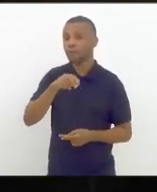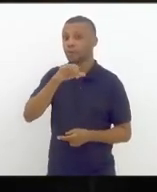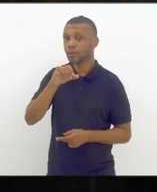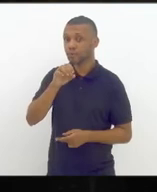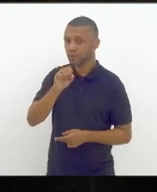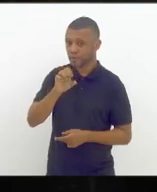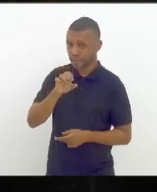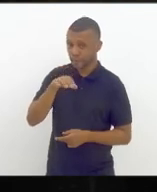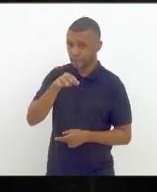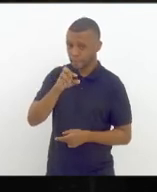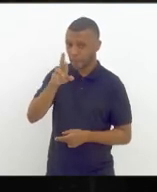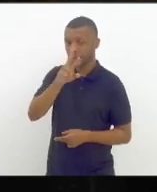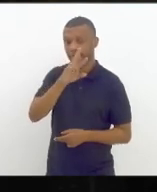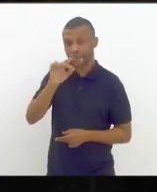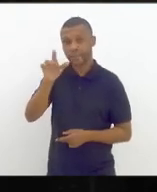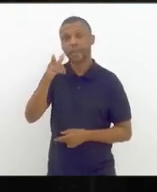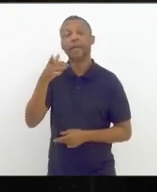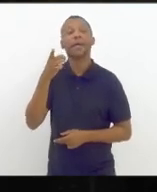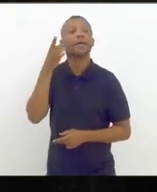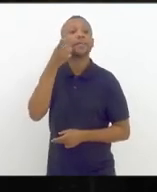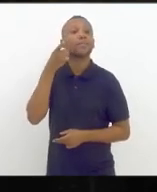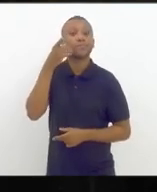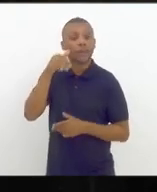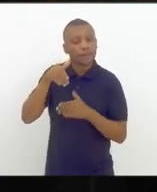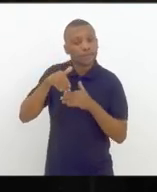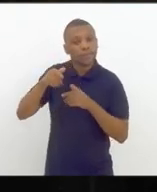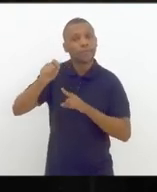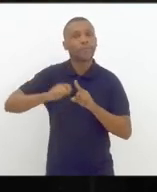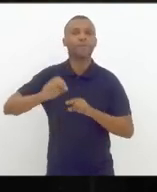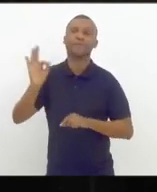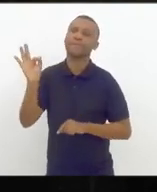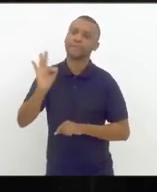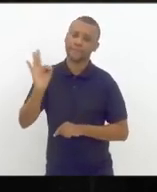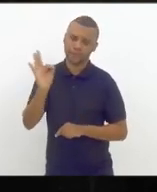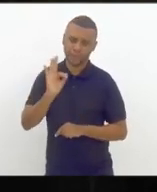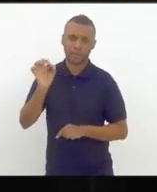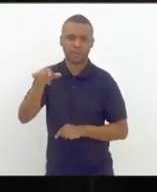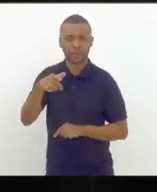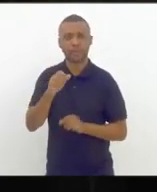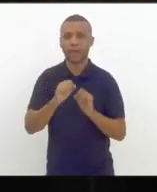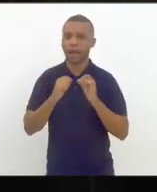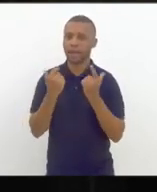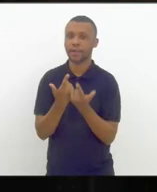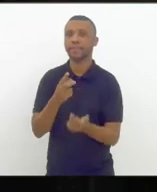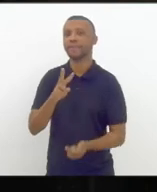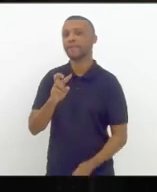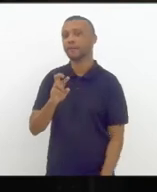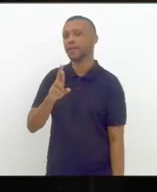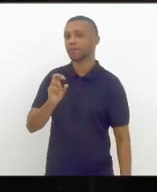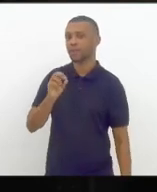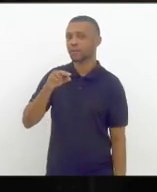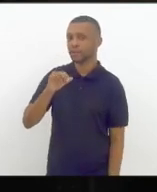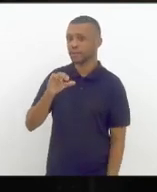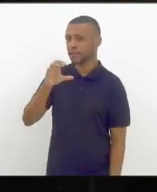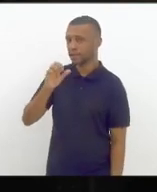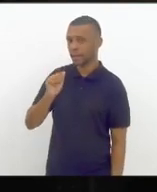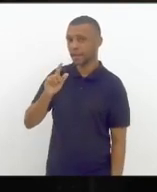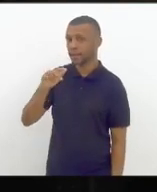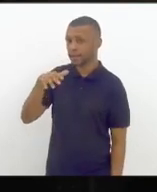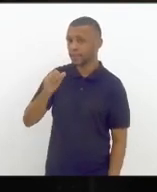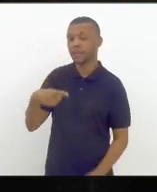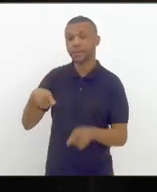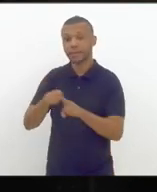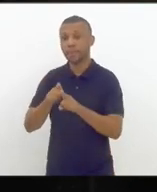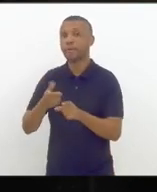deputado estadual será Deputado a partir de primeiro de fevereiro nesta casa encontrei Verônica Lima também vereador em Niterói que será deputado estadual